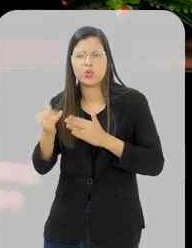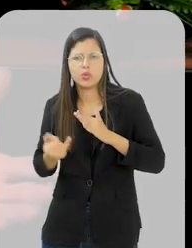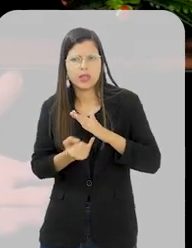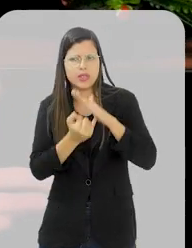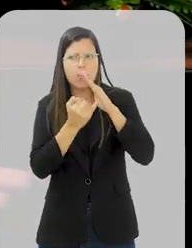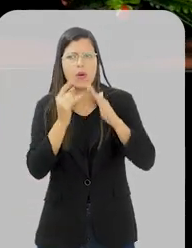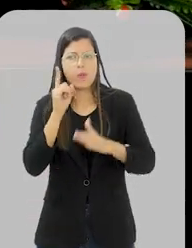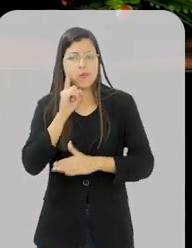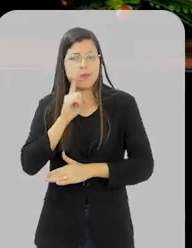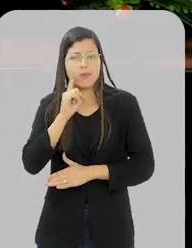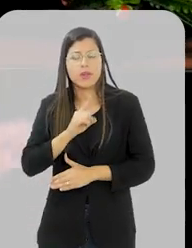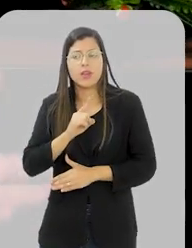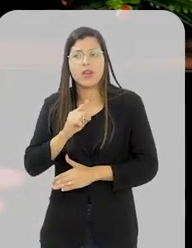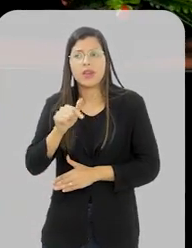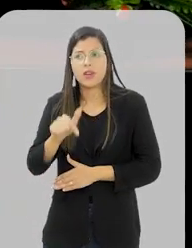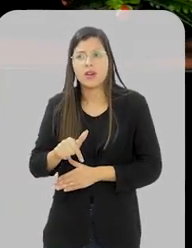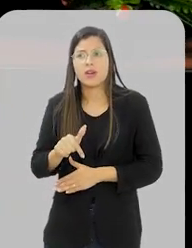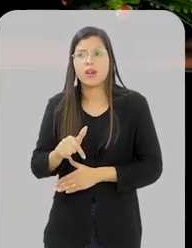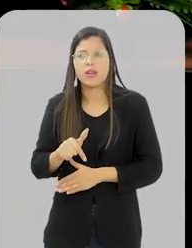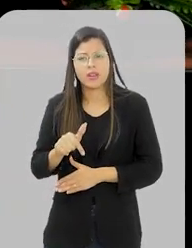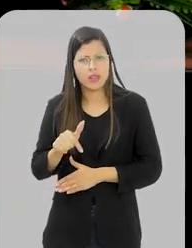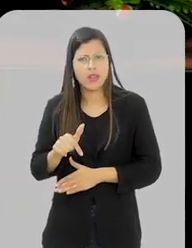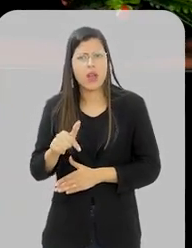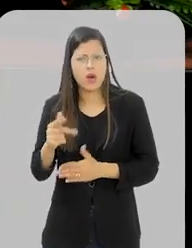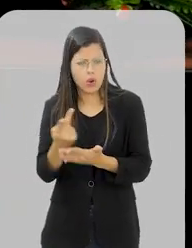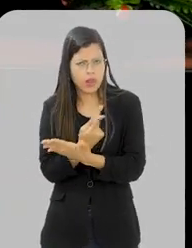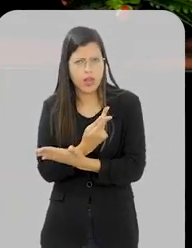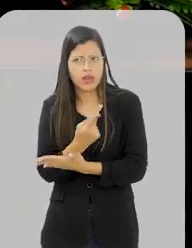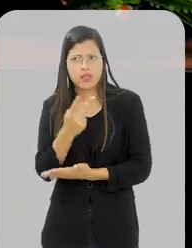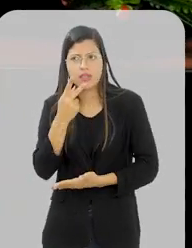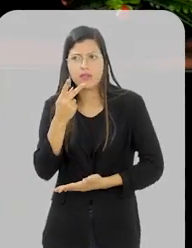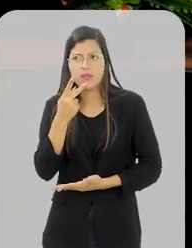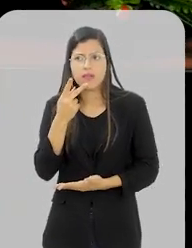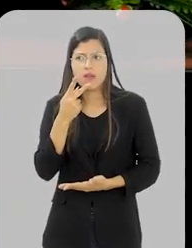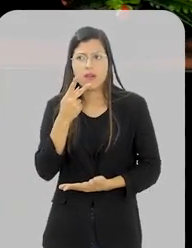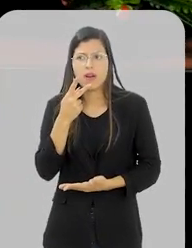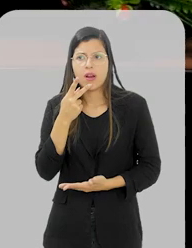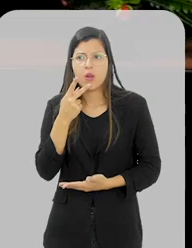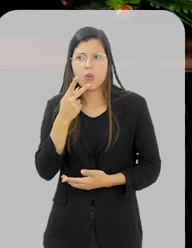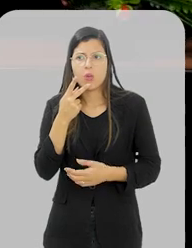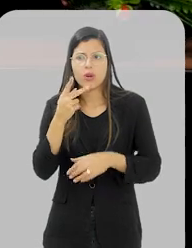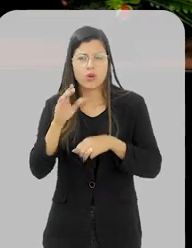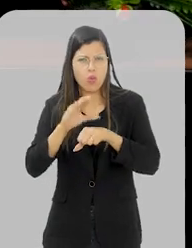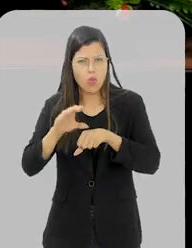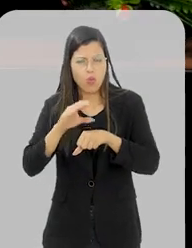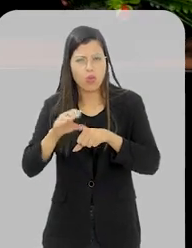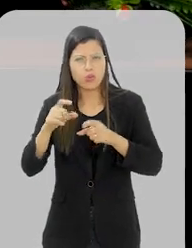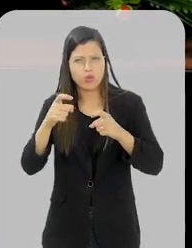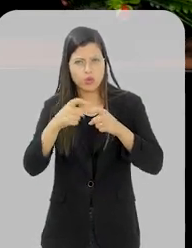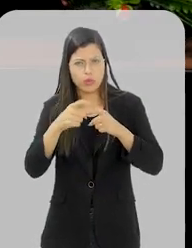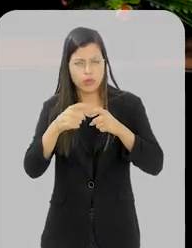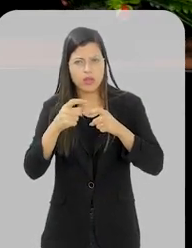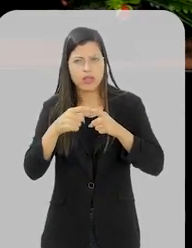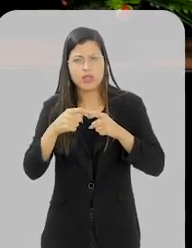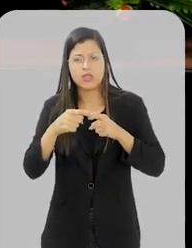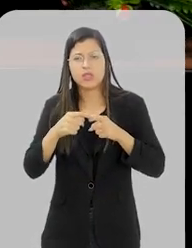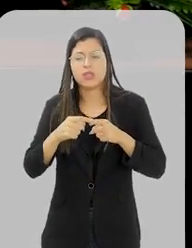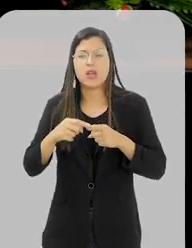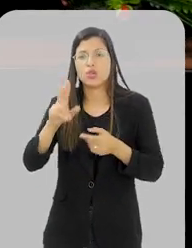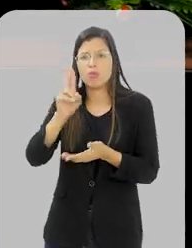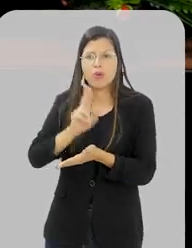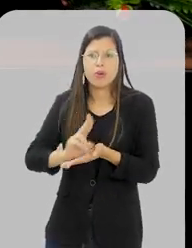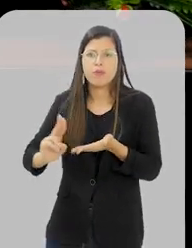instituições Americanas você escuta falar outro dia vocês escutaram falar que o que o que a o curso de medicina de uma universidade de Nova